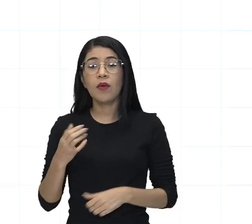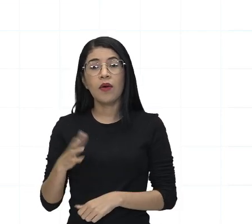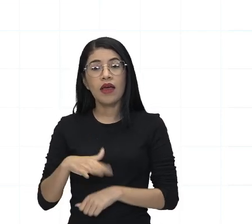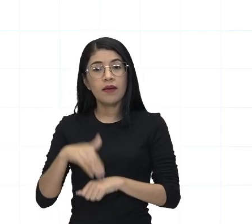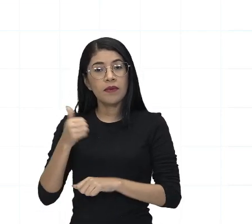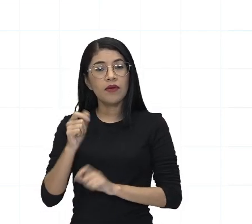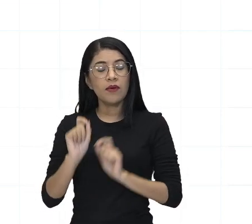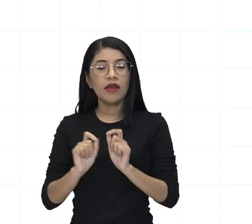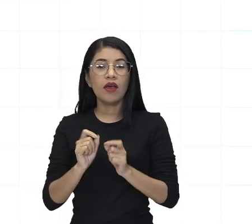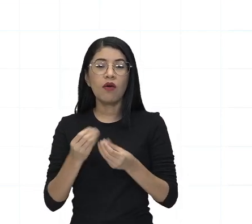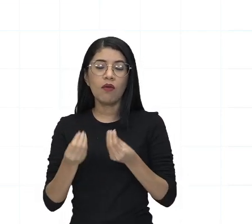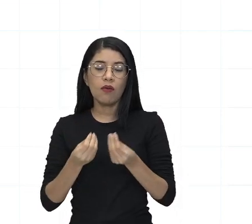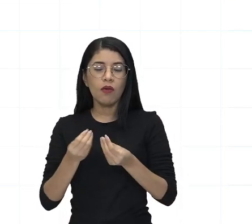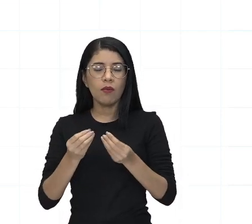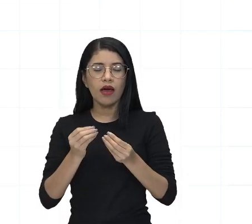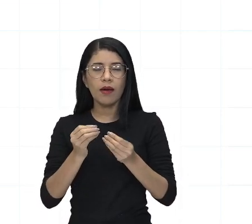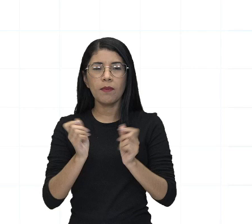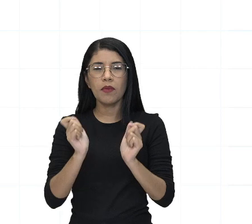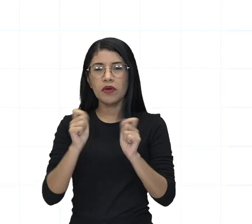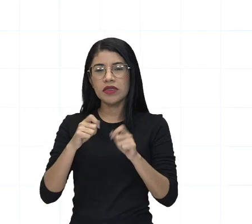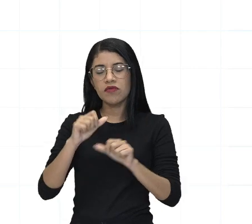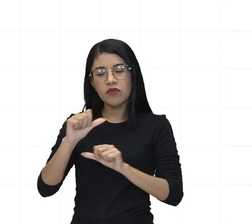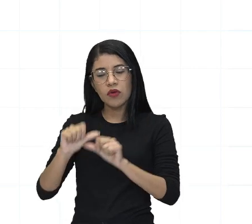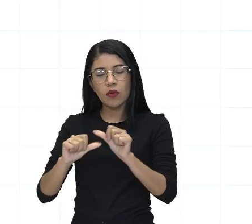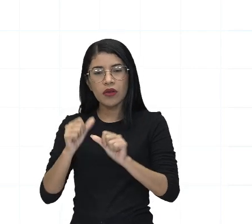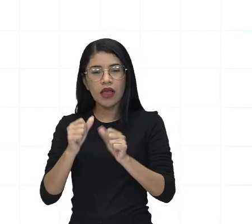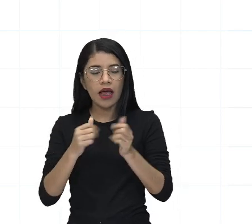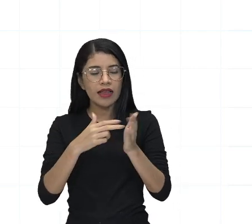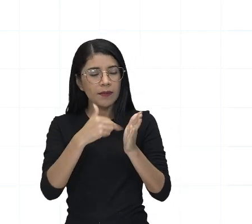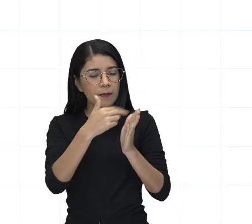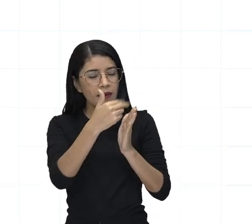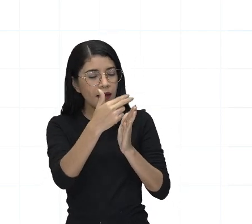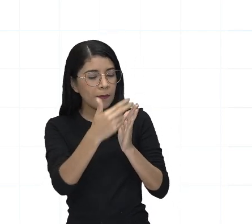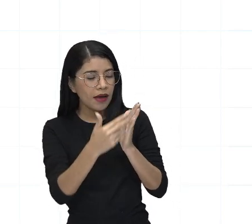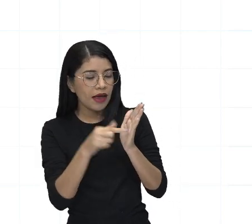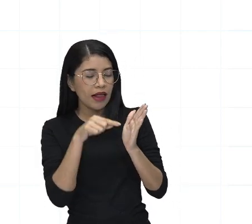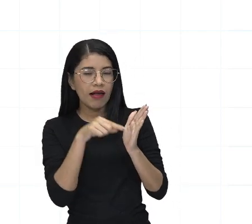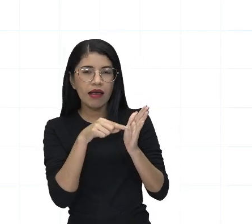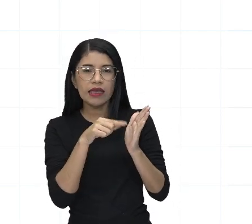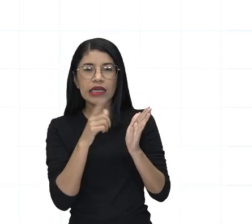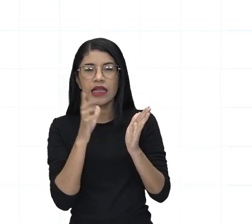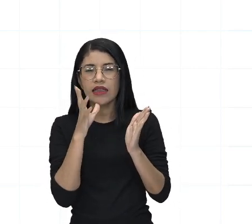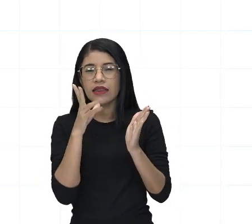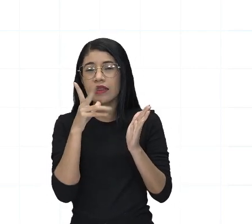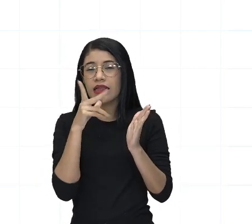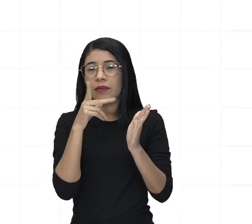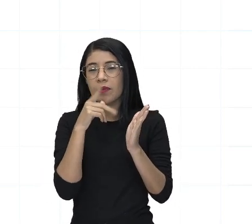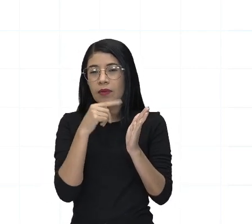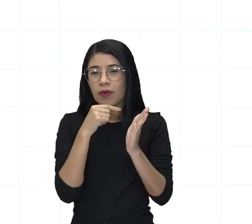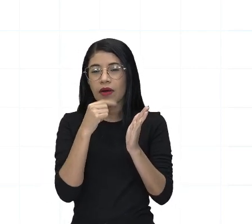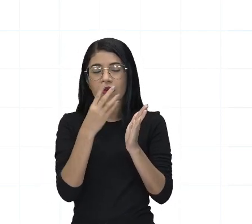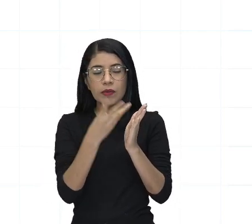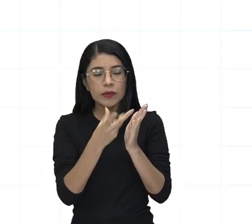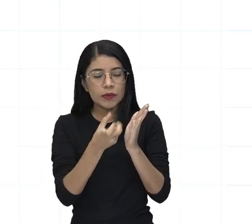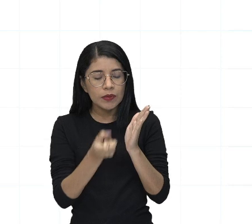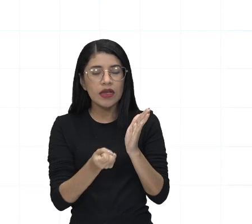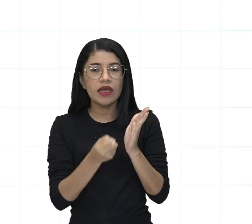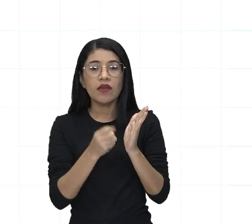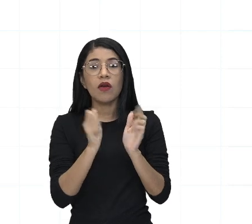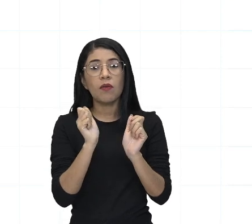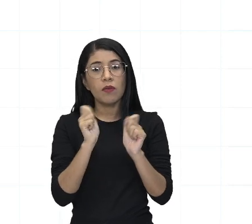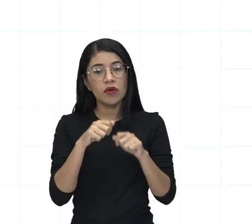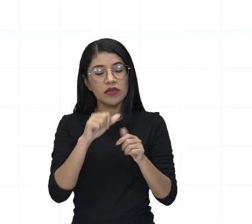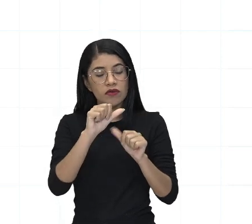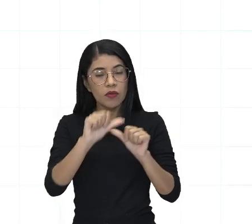a flexibilidade, pois a secagem lenta da tinta permite ao pintor alterar